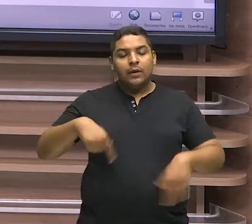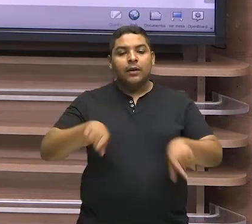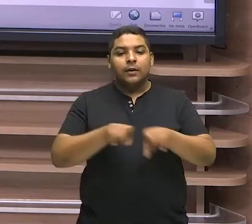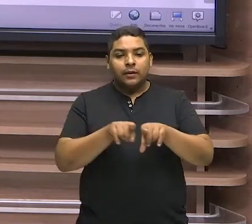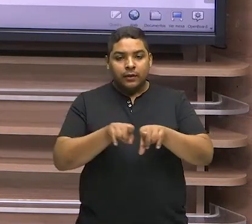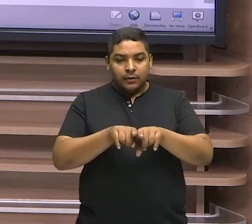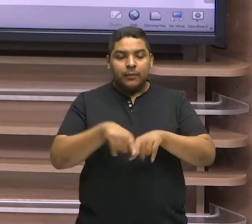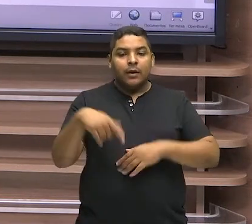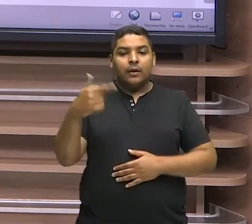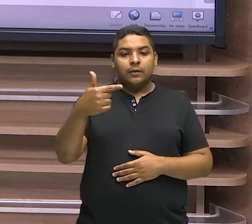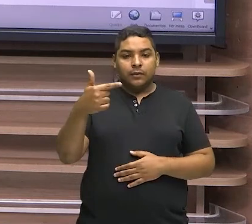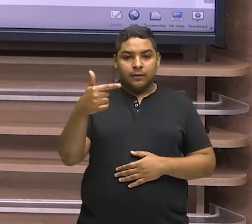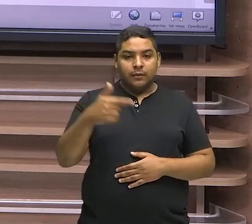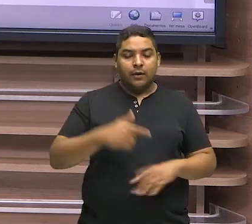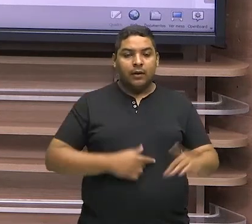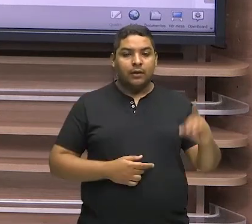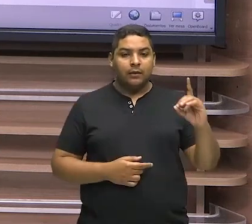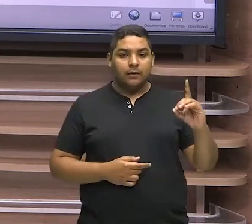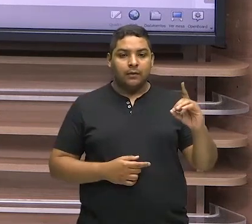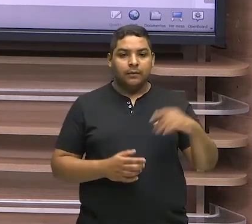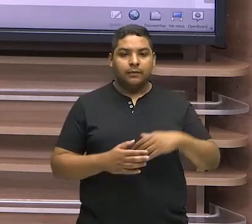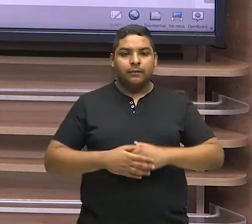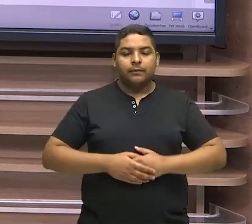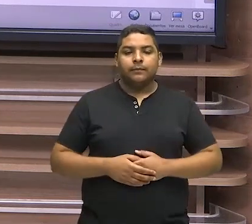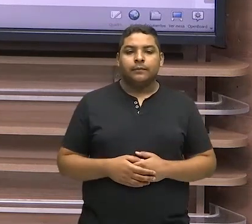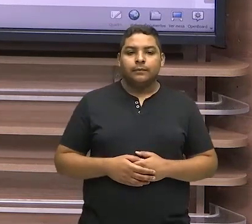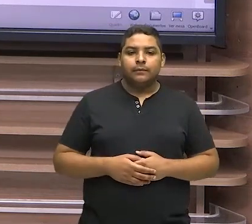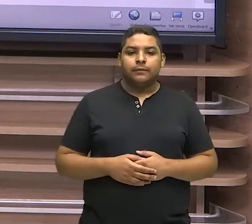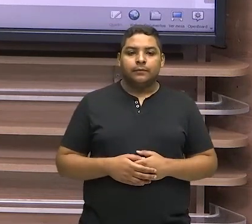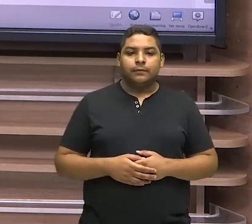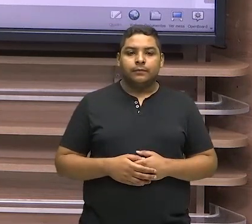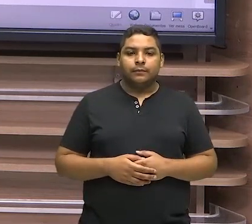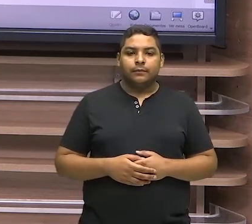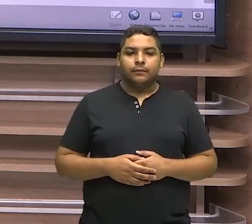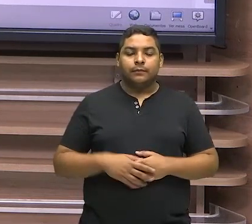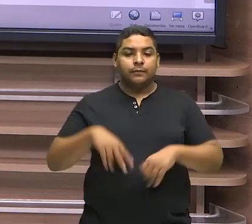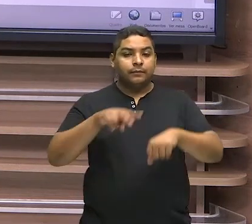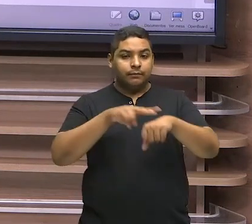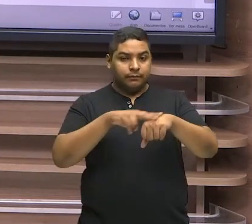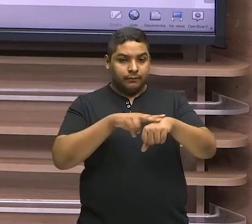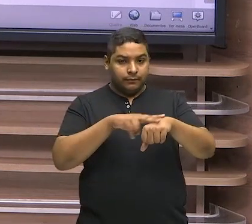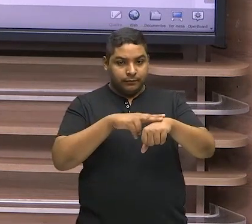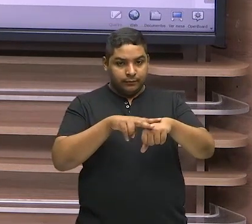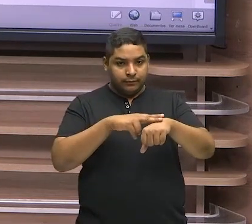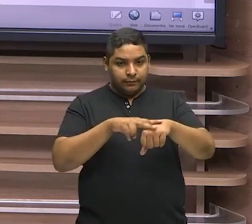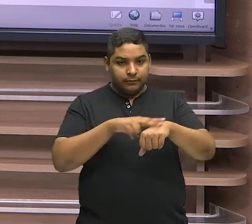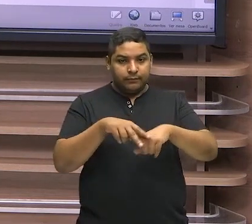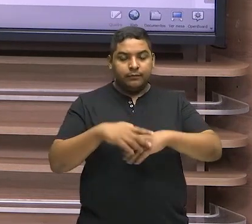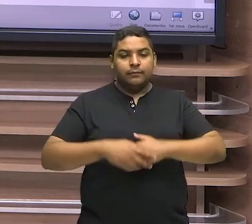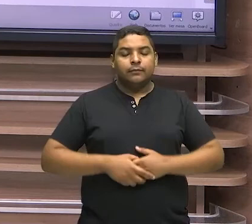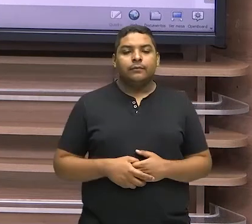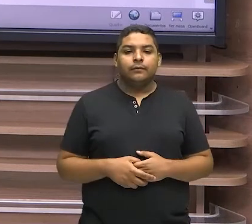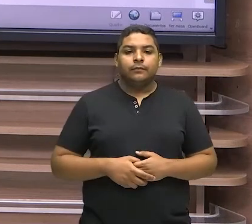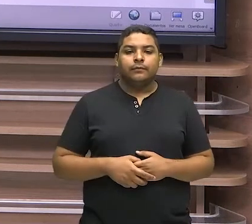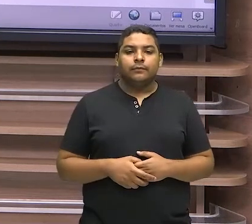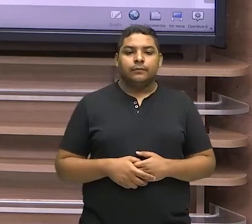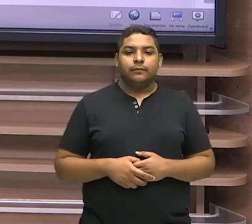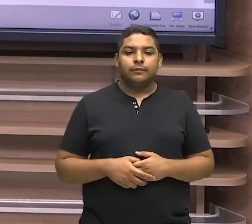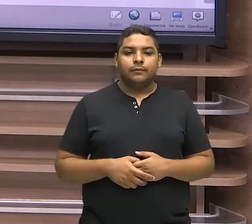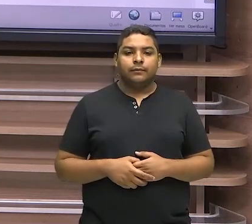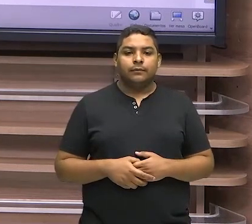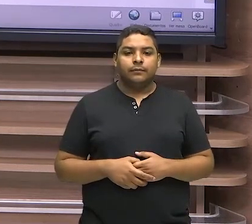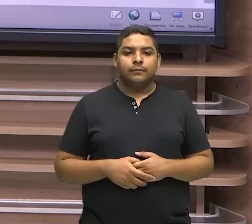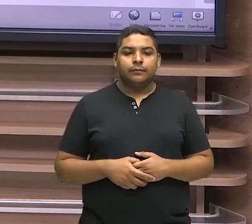não é? Alert D, my dress is green, green. Jefferson,